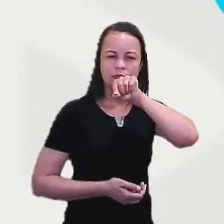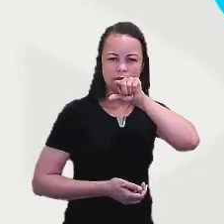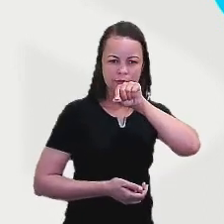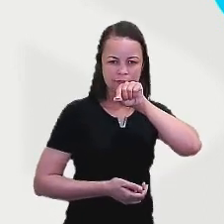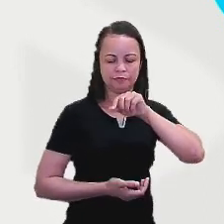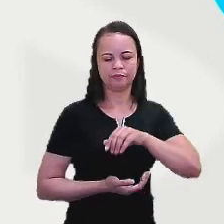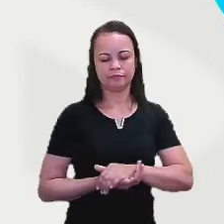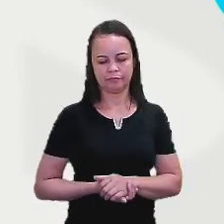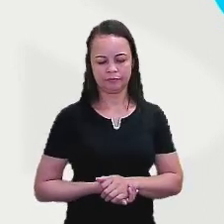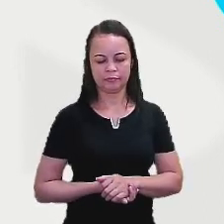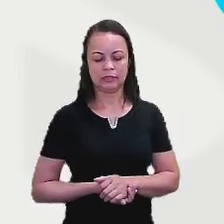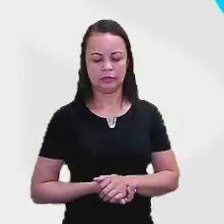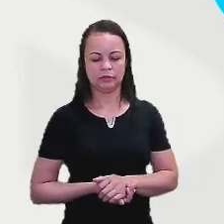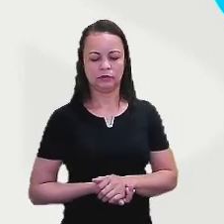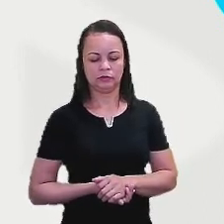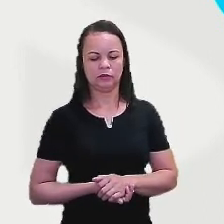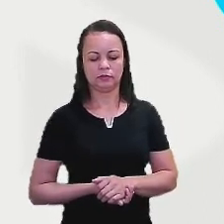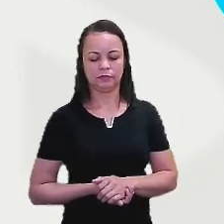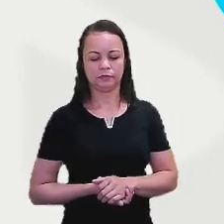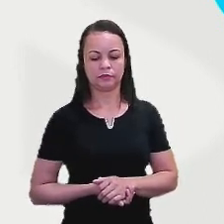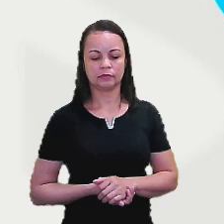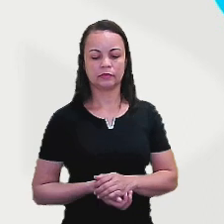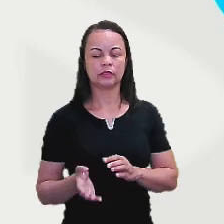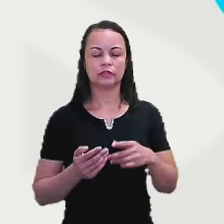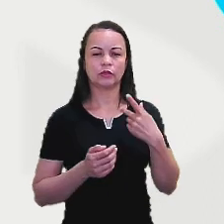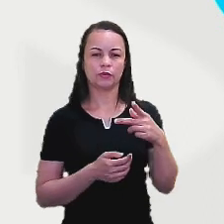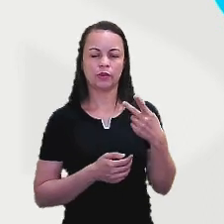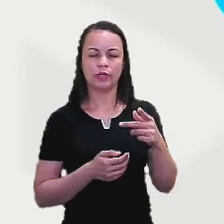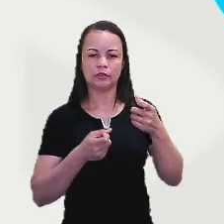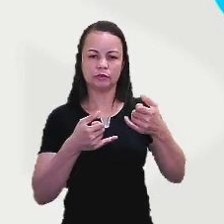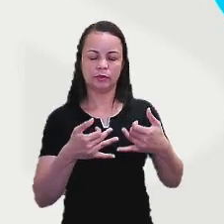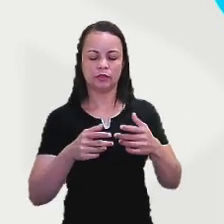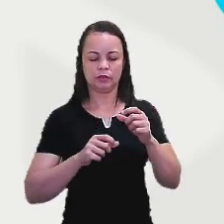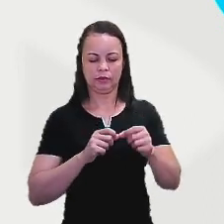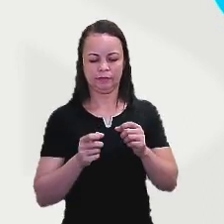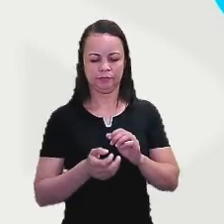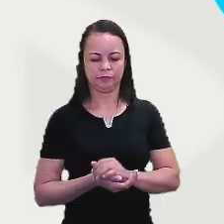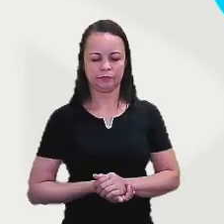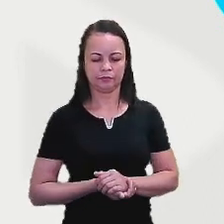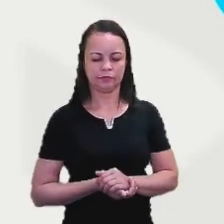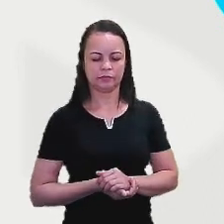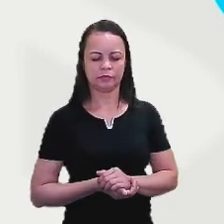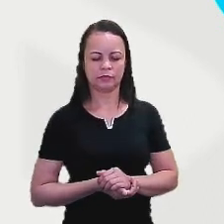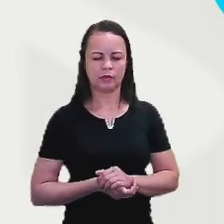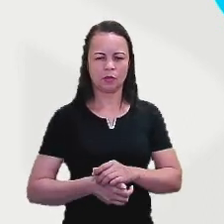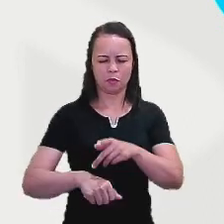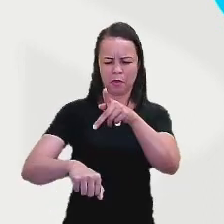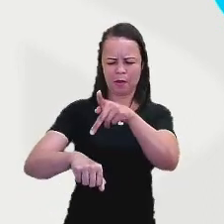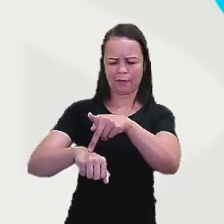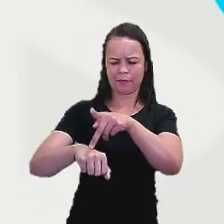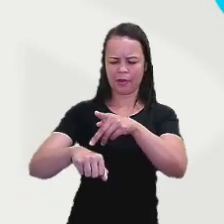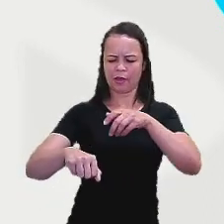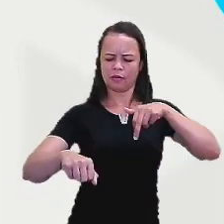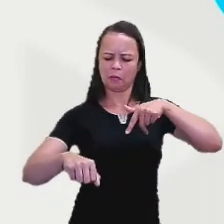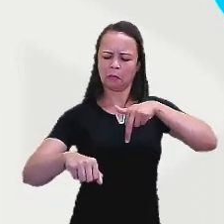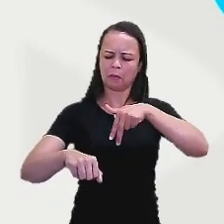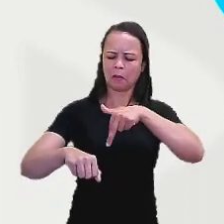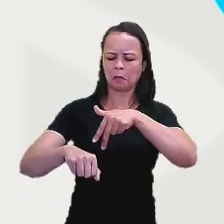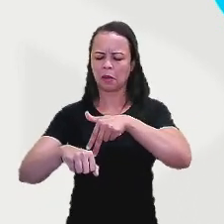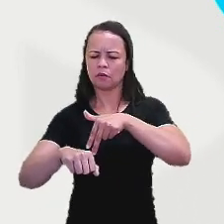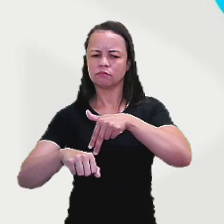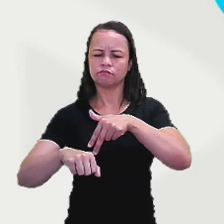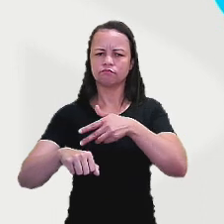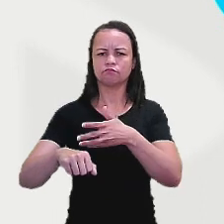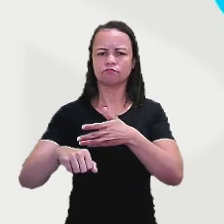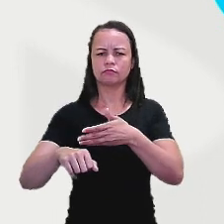de Caulus. Então, ele diz assim no primeiro quadrinho, uma pedra no meio do caminho. E